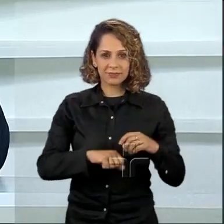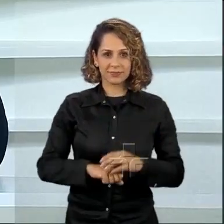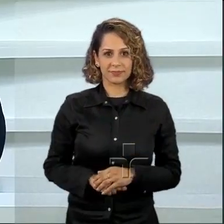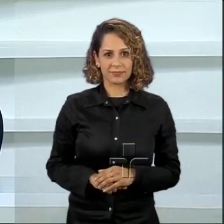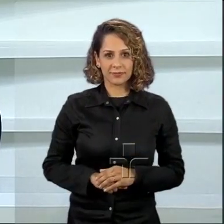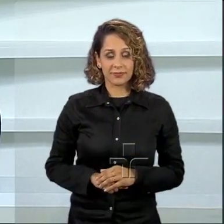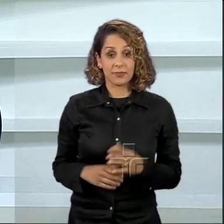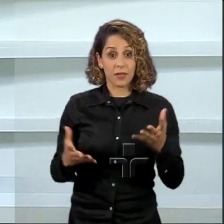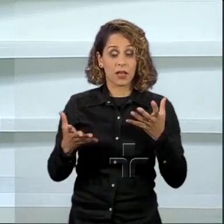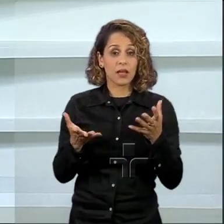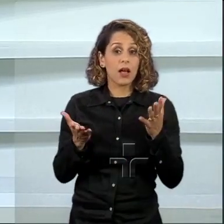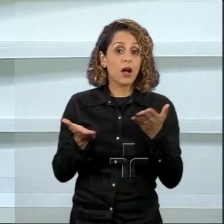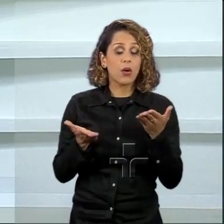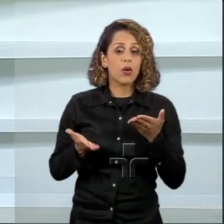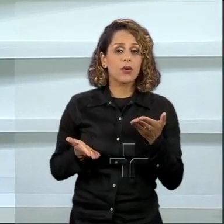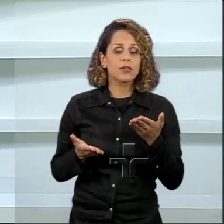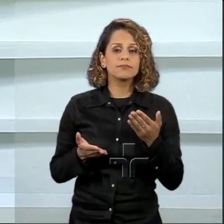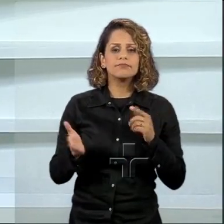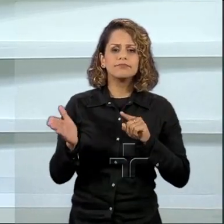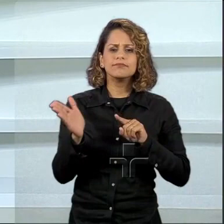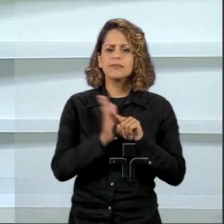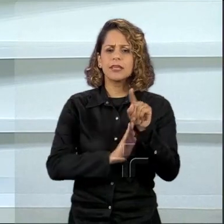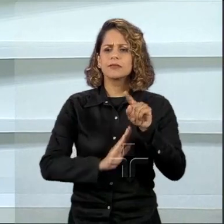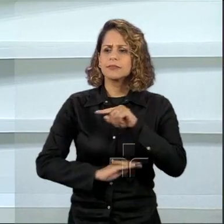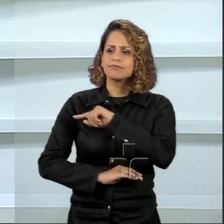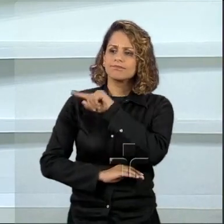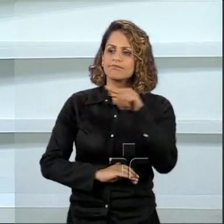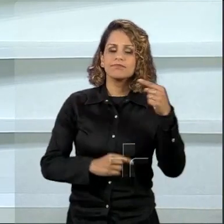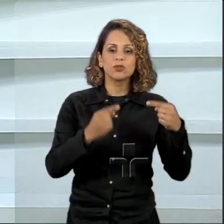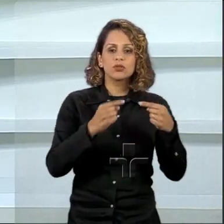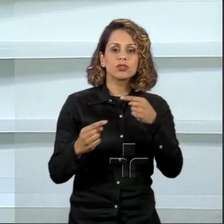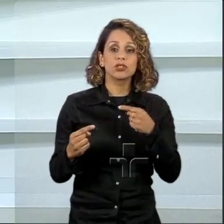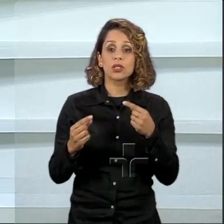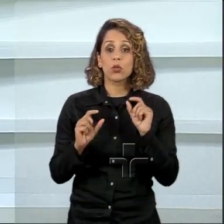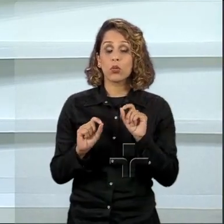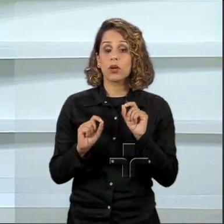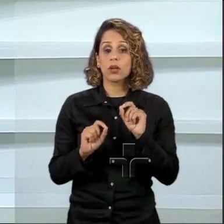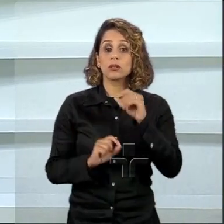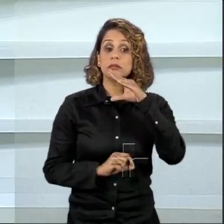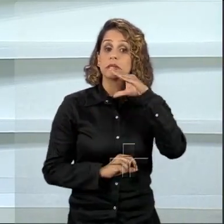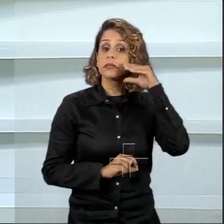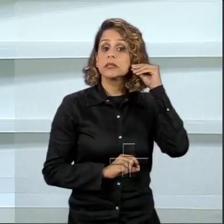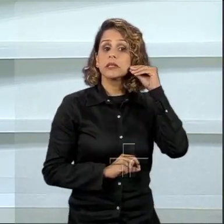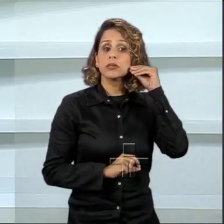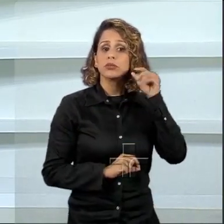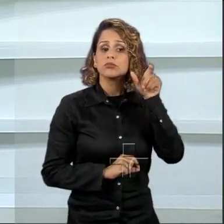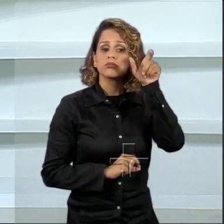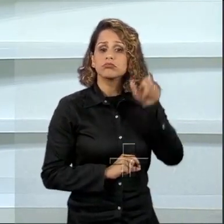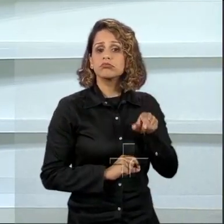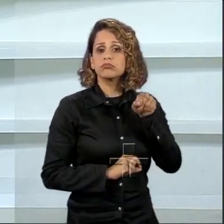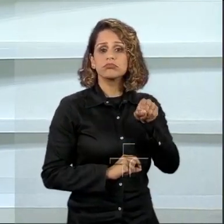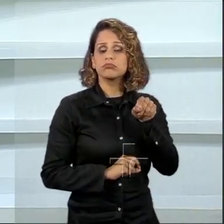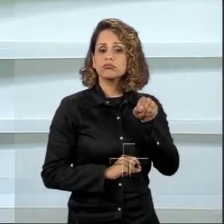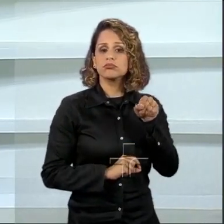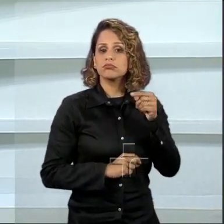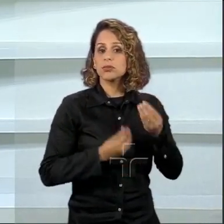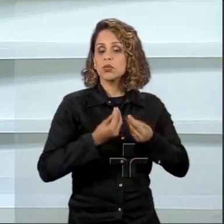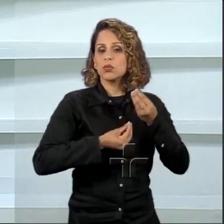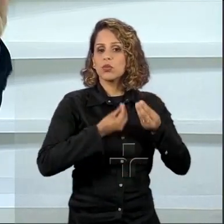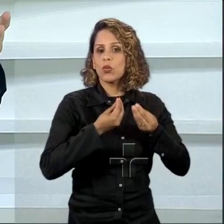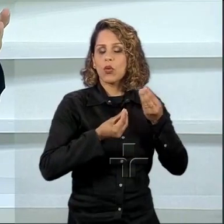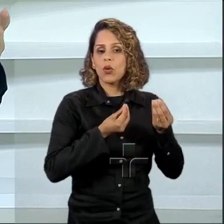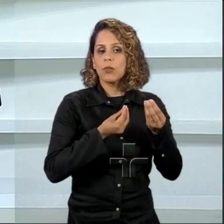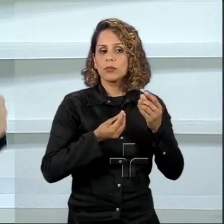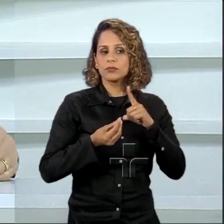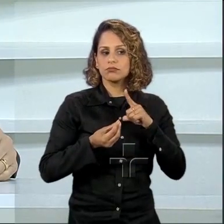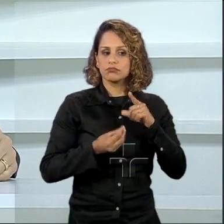assim, agora, como vai ser, qual é o lugar do Ciro nesse segundo turno? Quer dizer, como reaproximar o Ciro, que